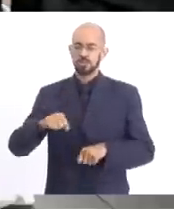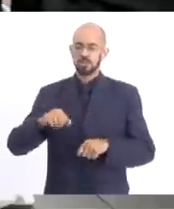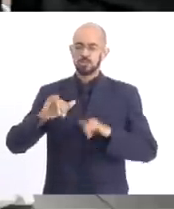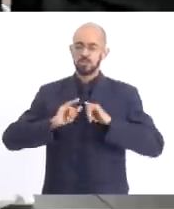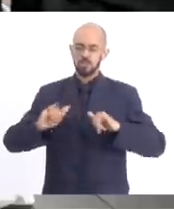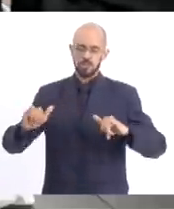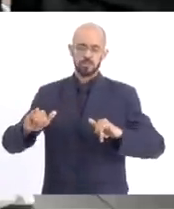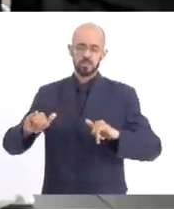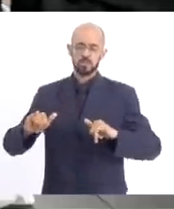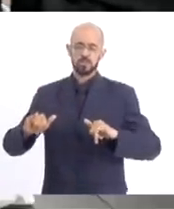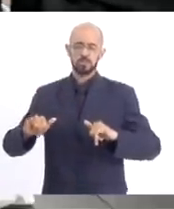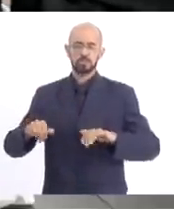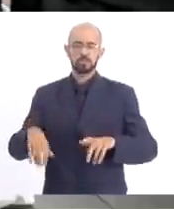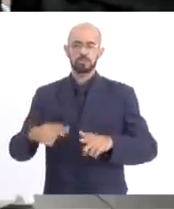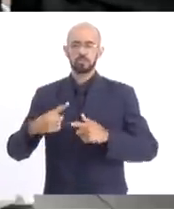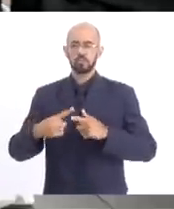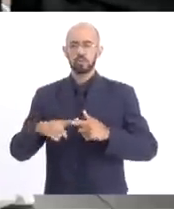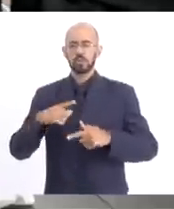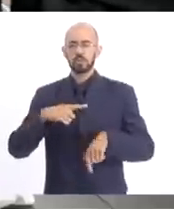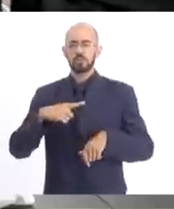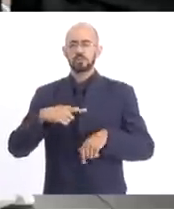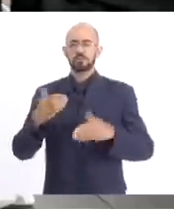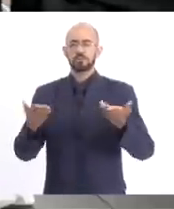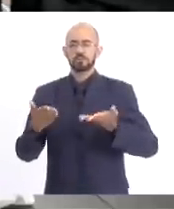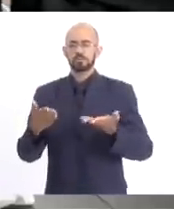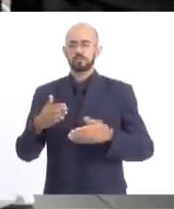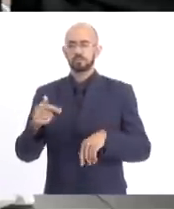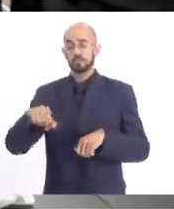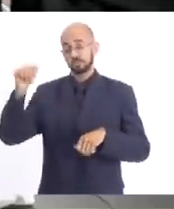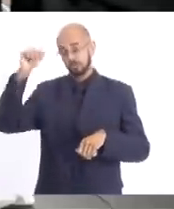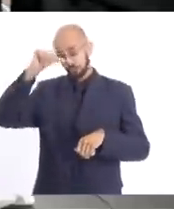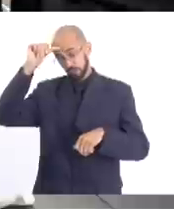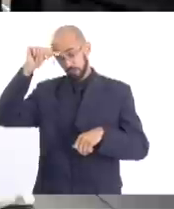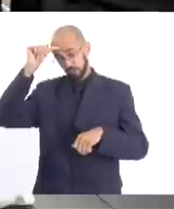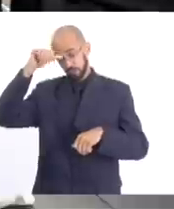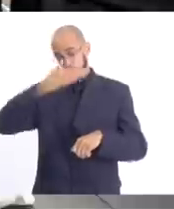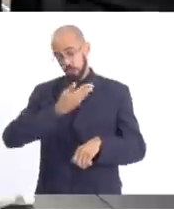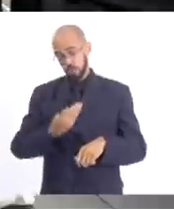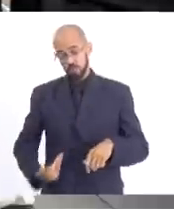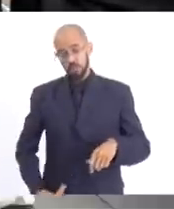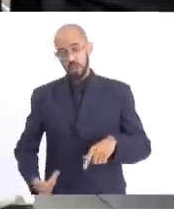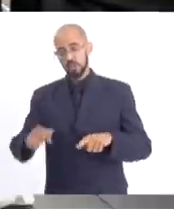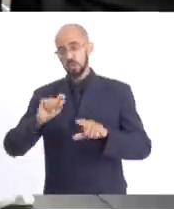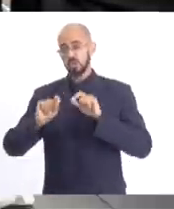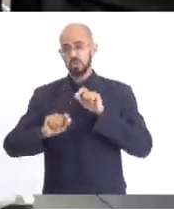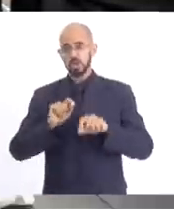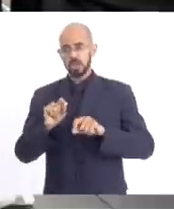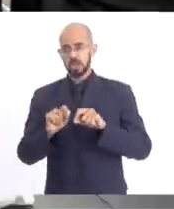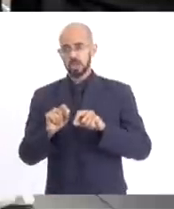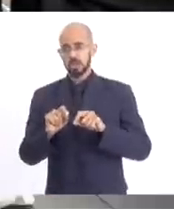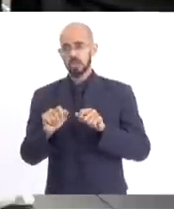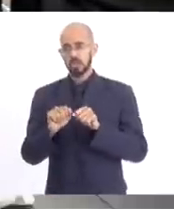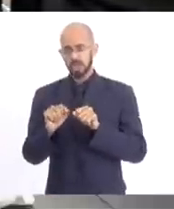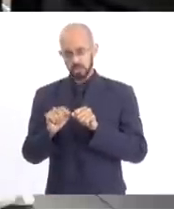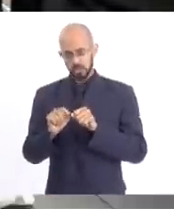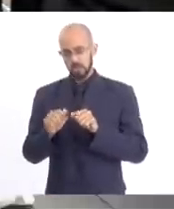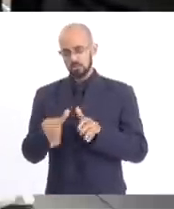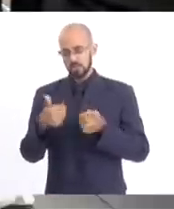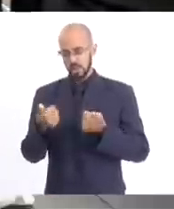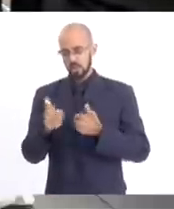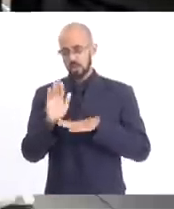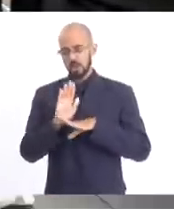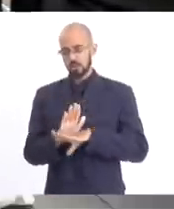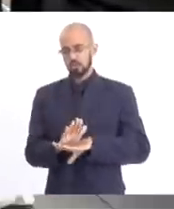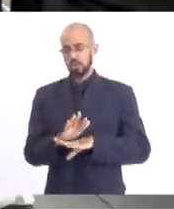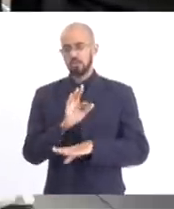sinalização. Até porque a gente tem hoje um governo que é um governo que tem feito muitas melhorias para a Polícia